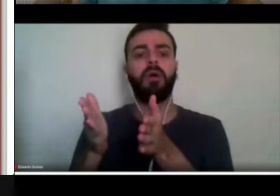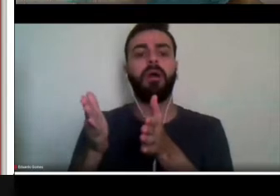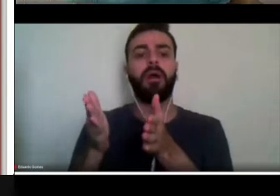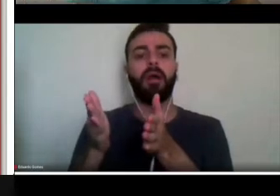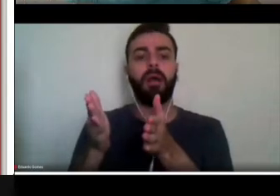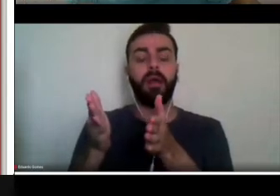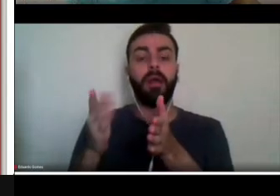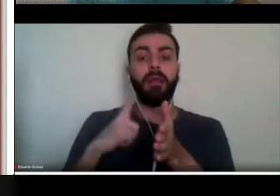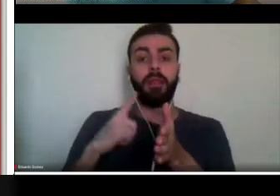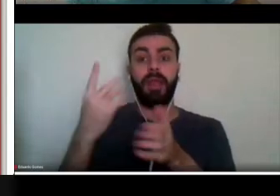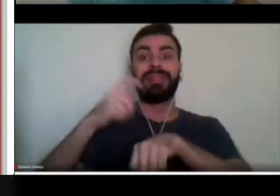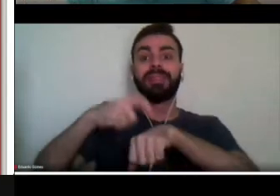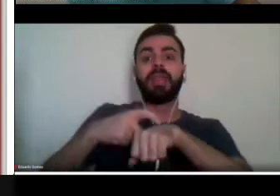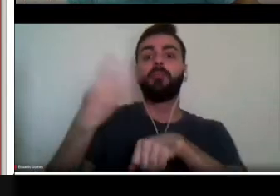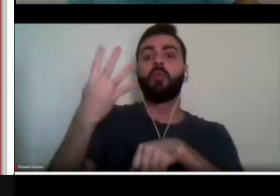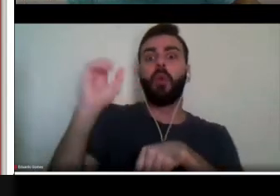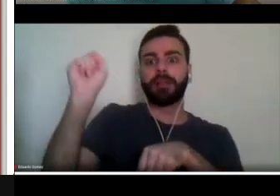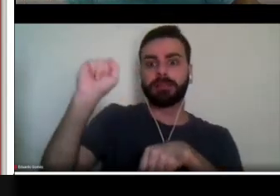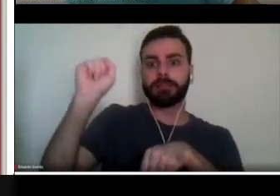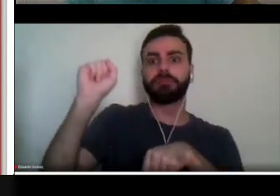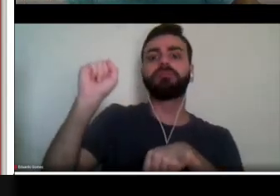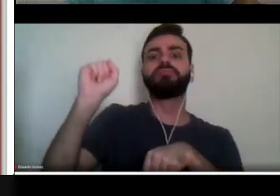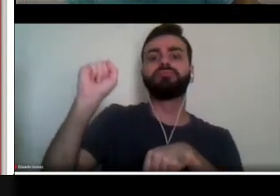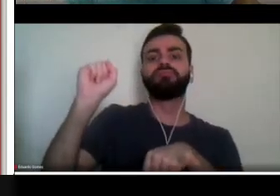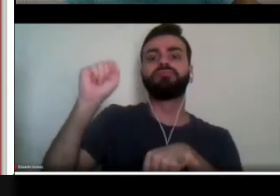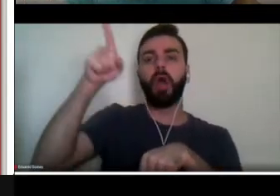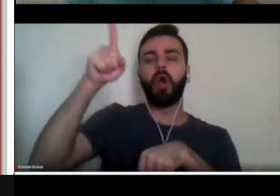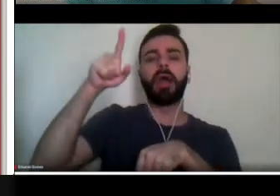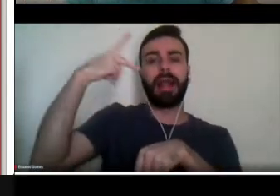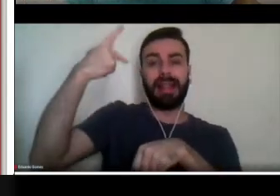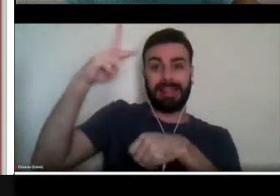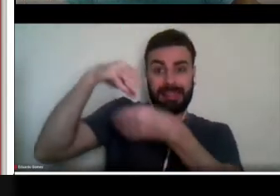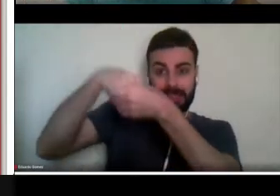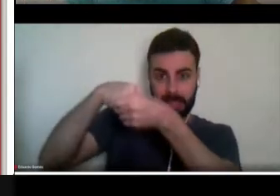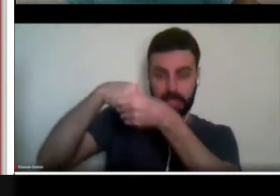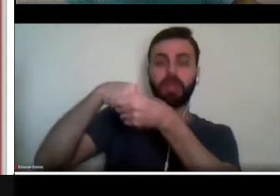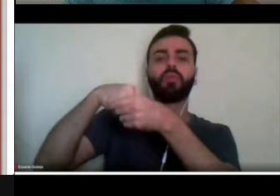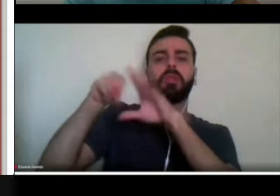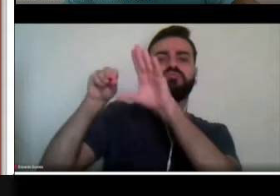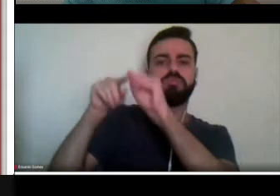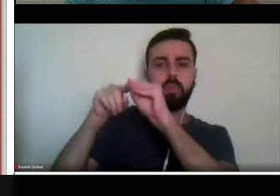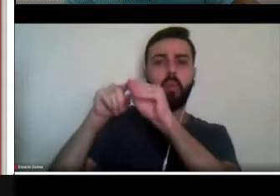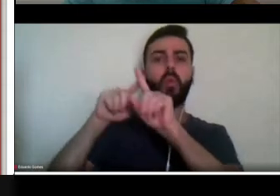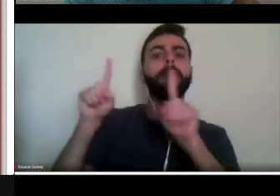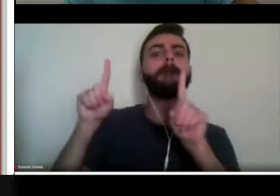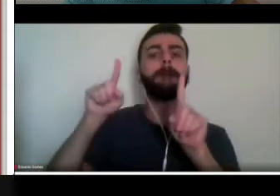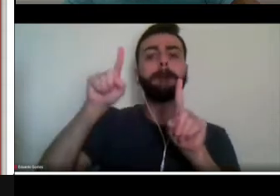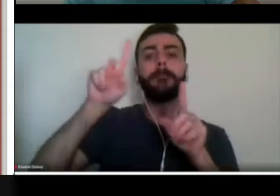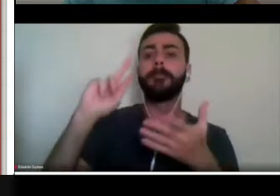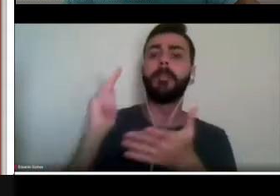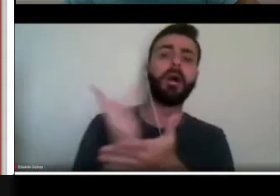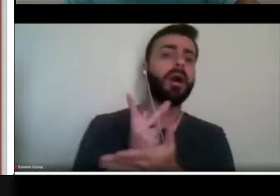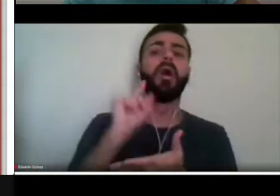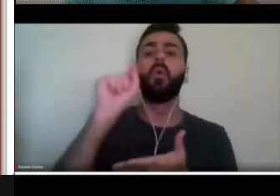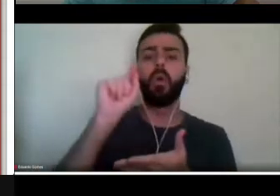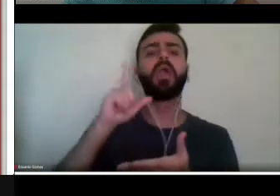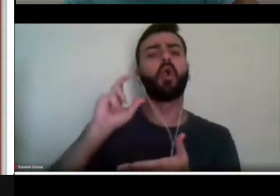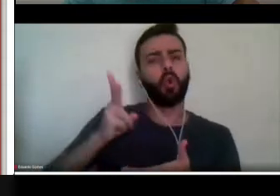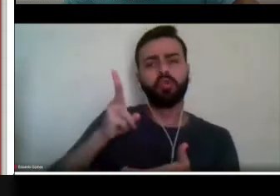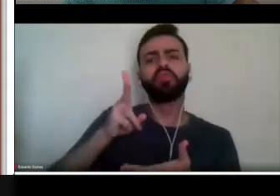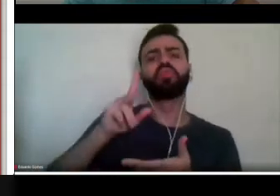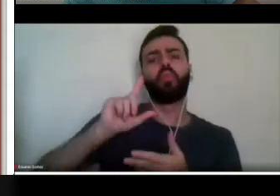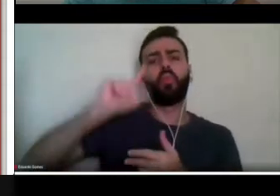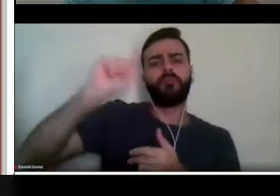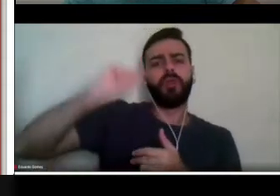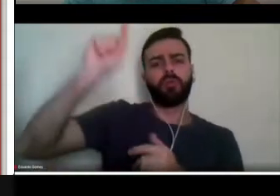o motor do foguete desliga, só que ele ainda tem uma velocidade e ele sobe até uma altura máxima.